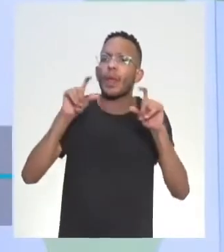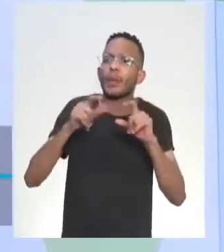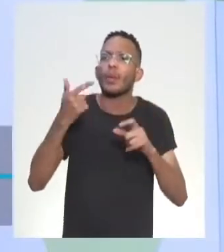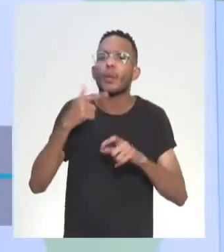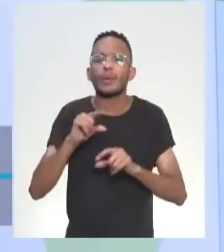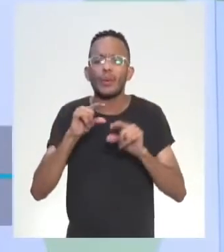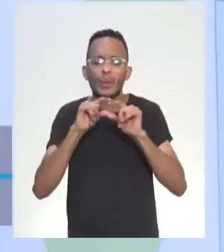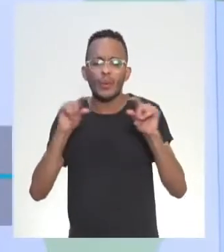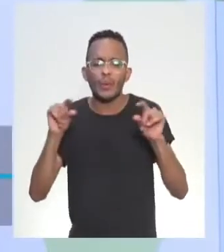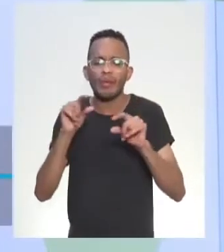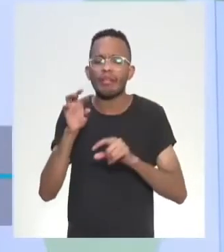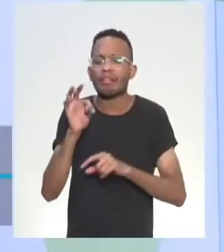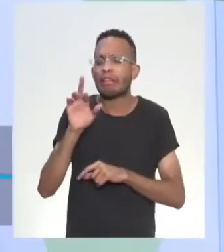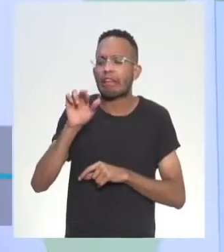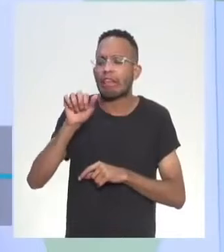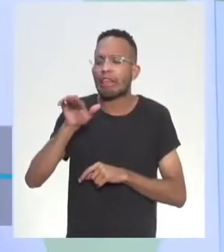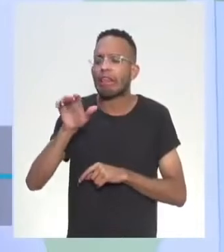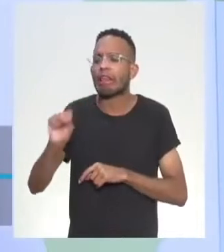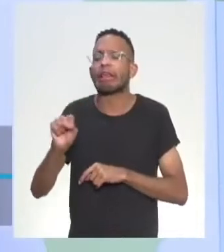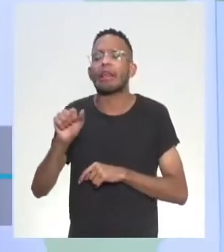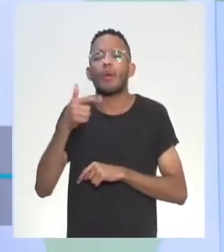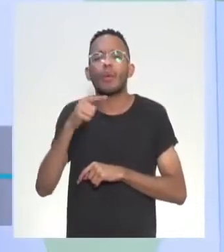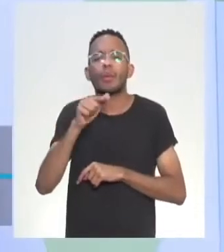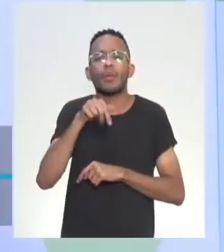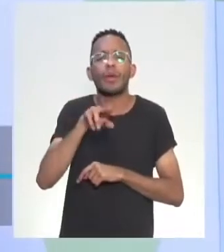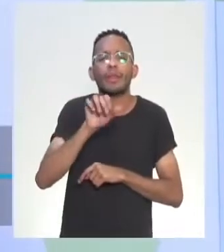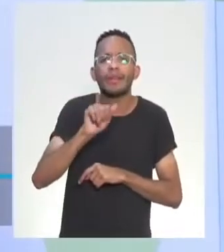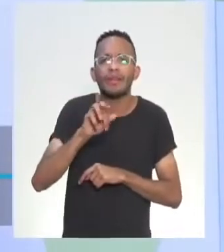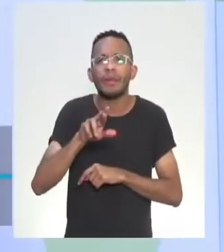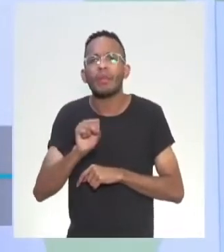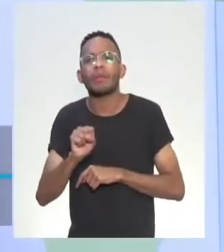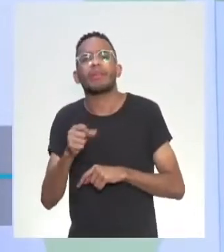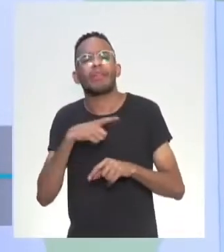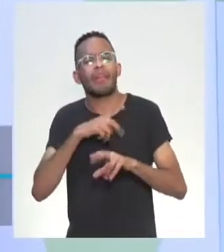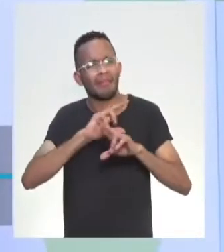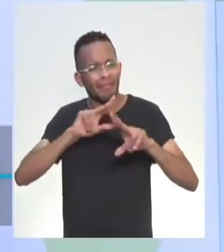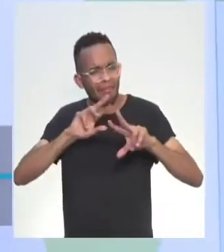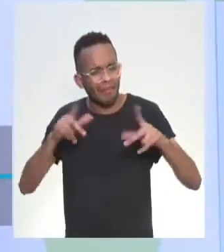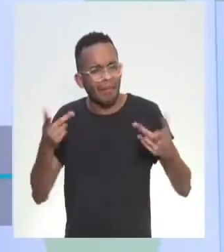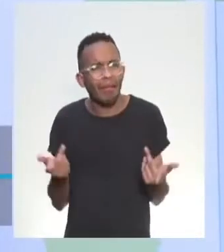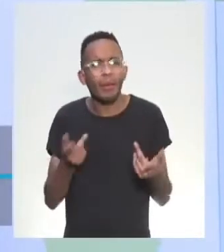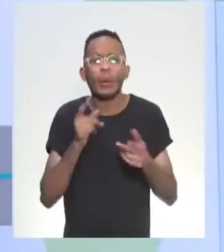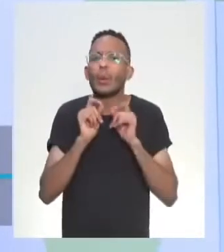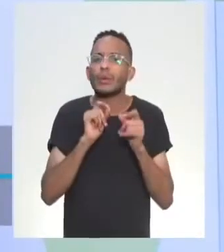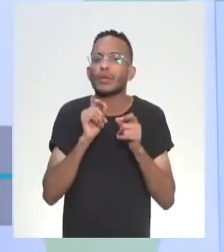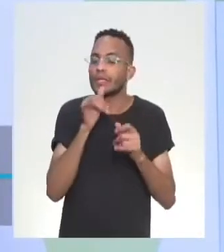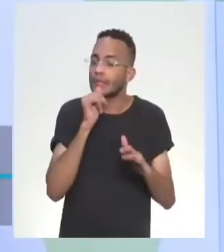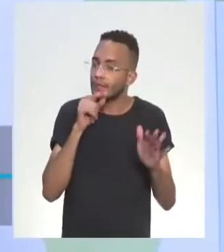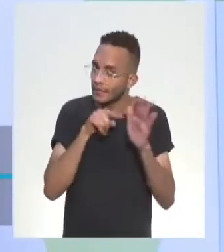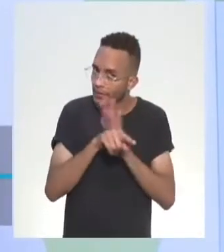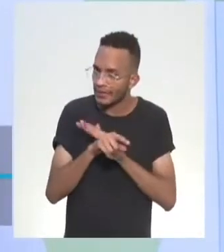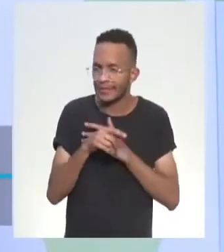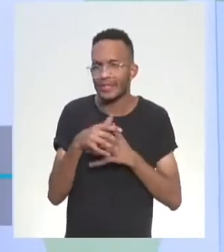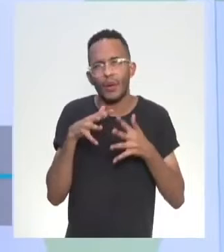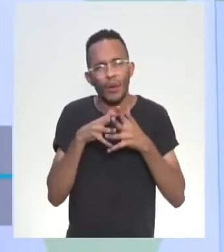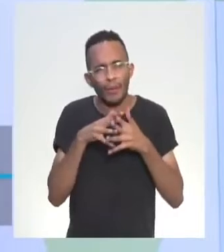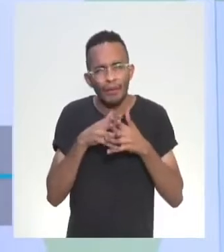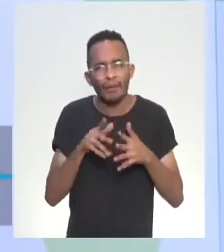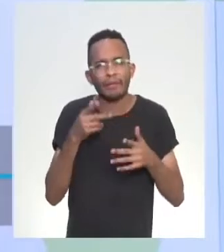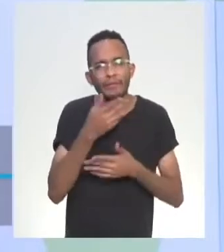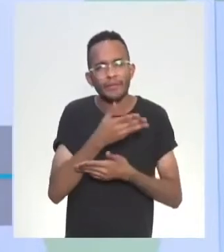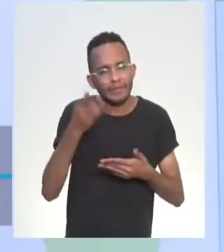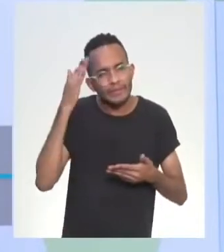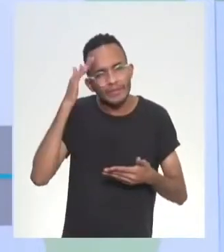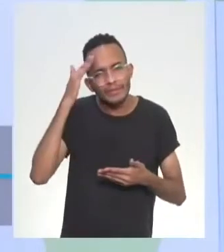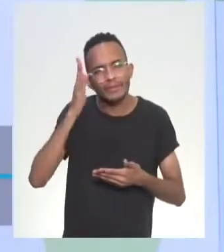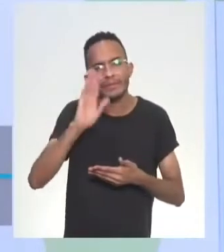fala tirinhas? Né? Qual a diferença? Tem diferença? Há diferença entre quadrinhos e tirinhas? Então, como é uma pergunta aí um pouco para retomar o